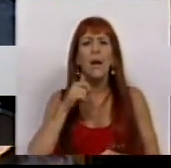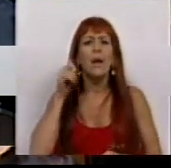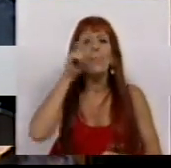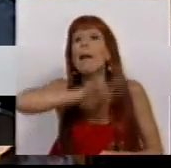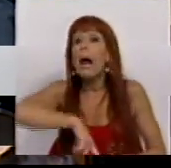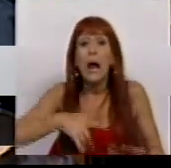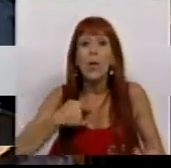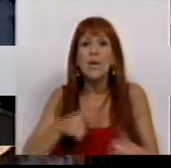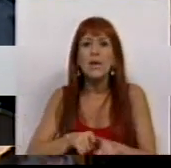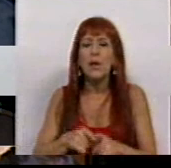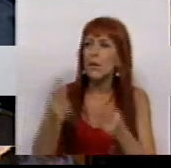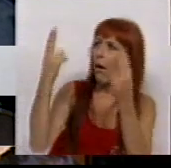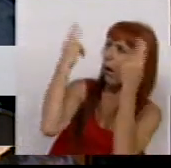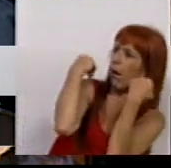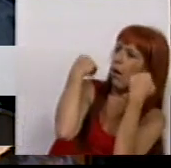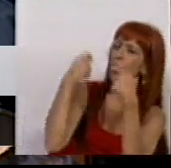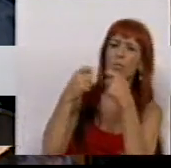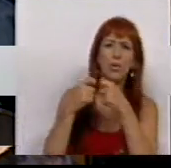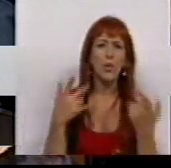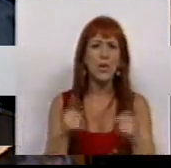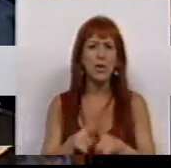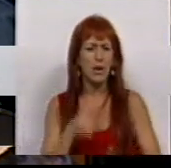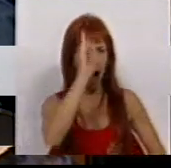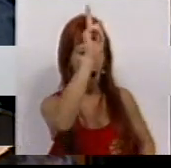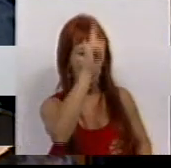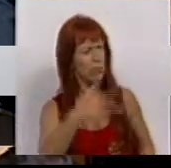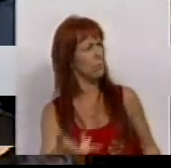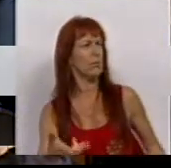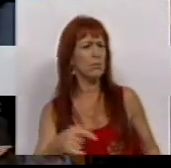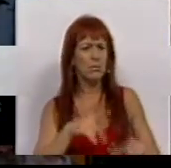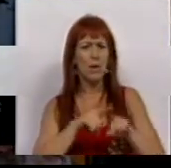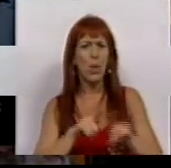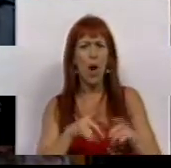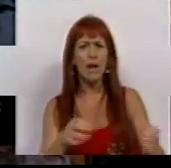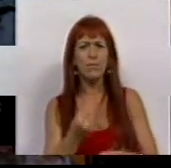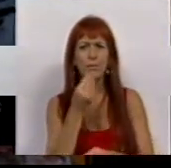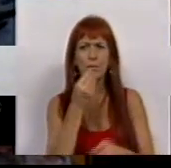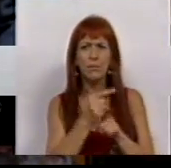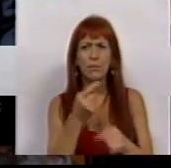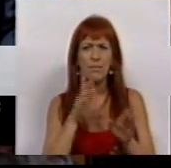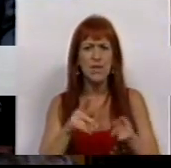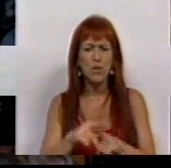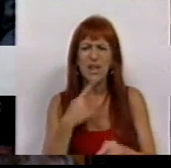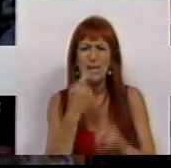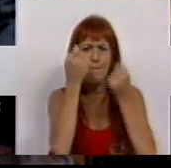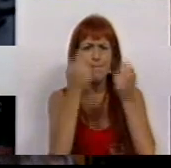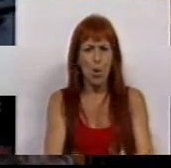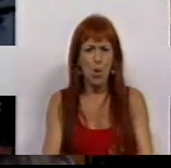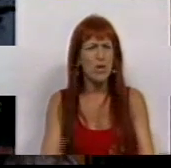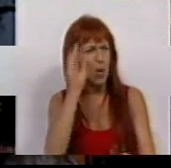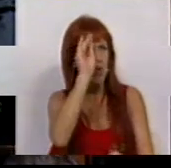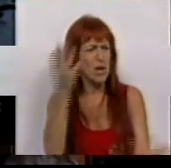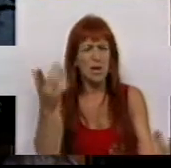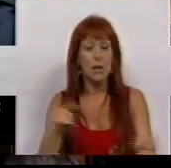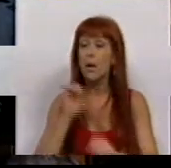para quem tanto se verga a Bruxelas, sem ousar levantar um dedo, conceitos como soberania alimentar devem dizer muito pouco. É